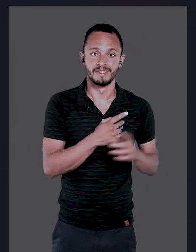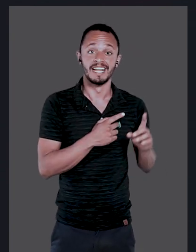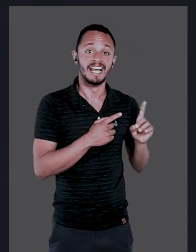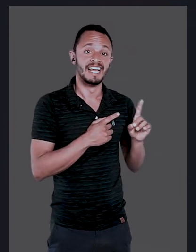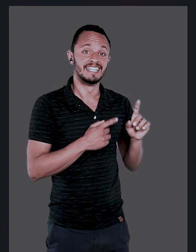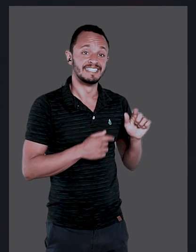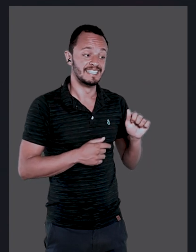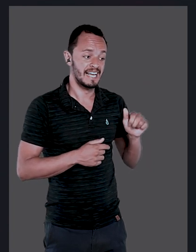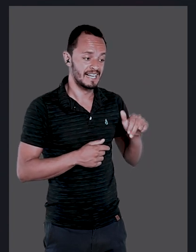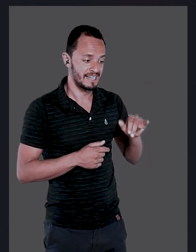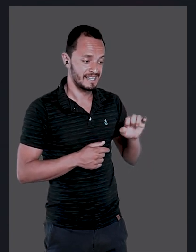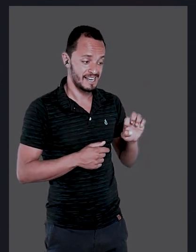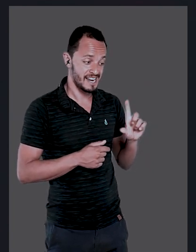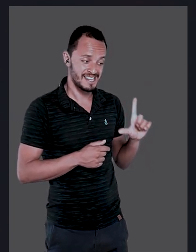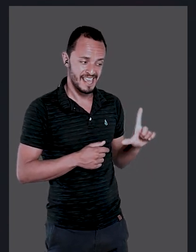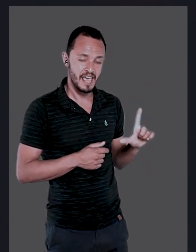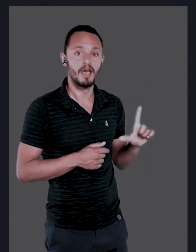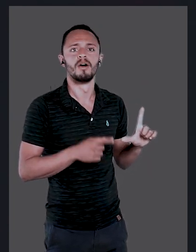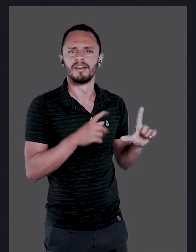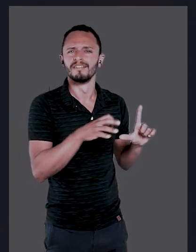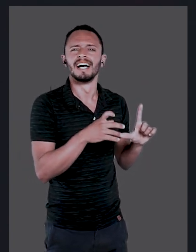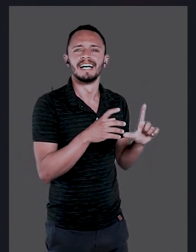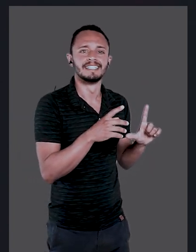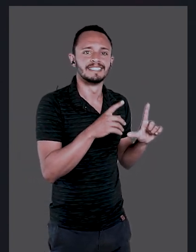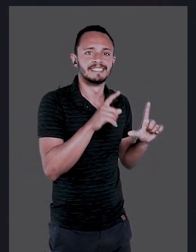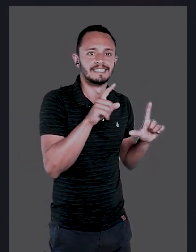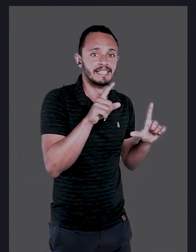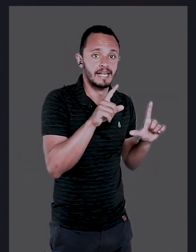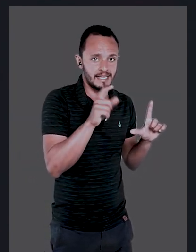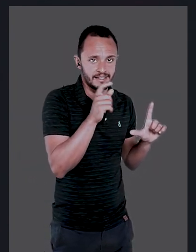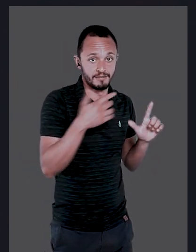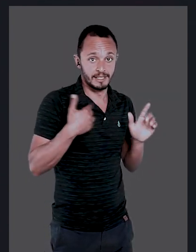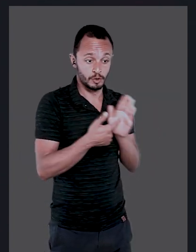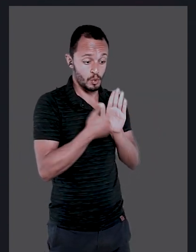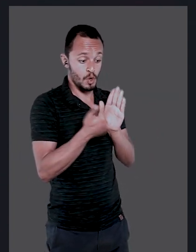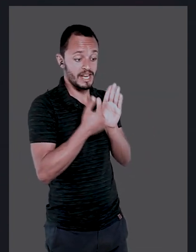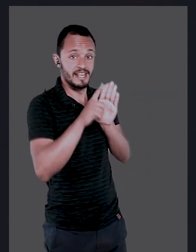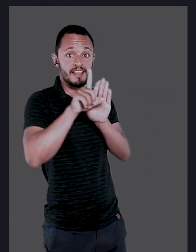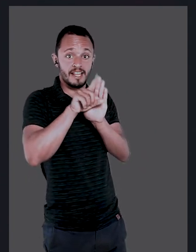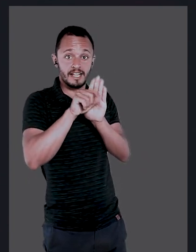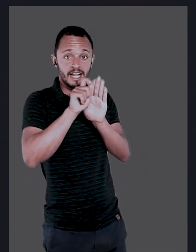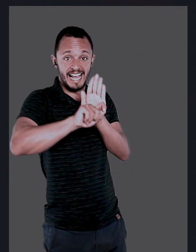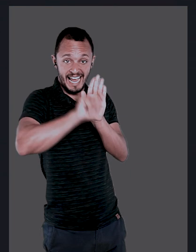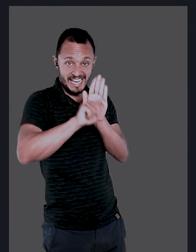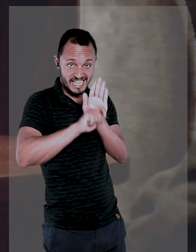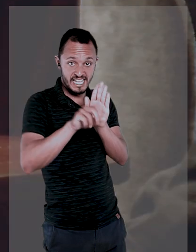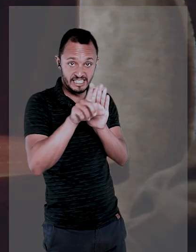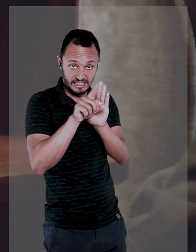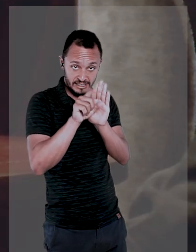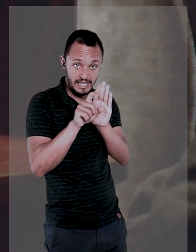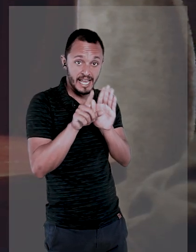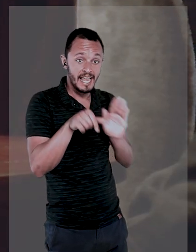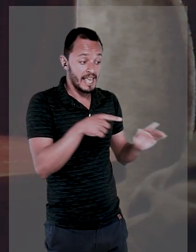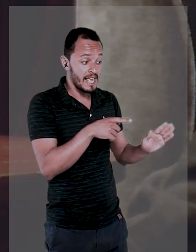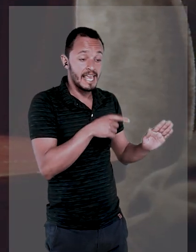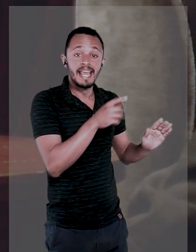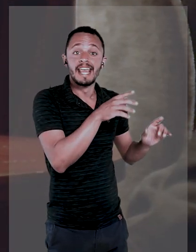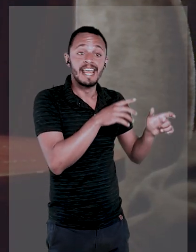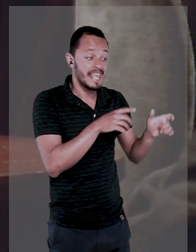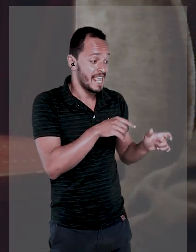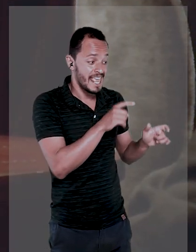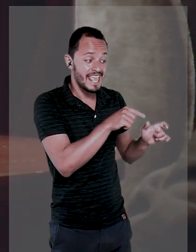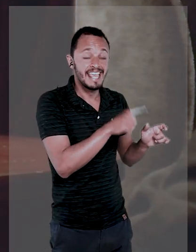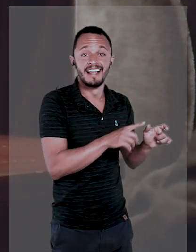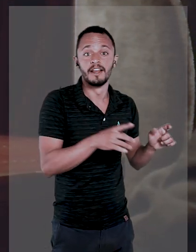de repente, quando me dizem, por exemplo, que o Danielson Baniwa, que faz as galinhas que estão na capa do livro, é o